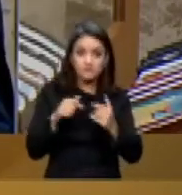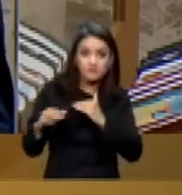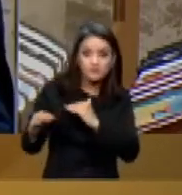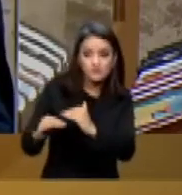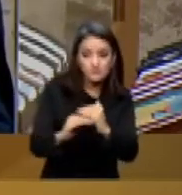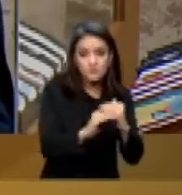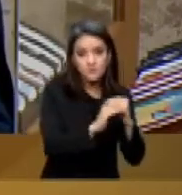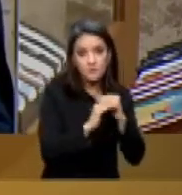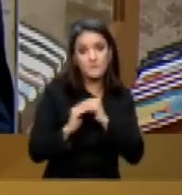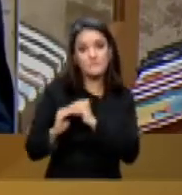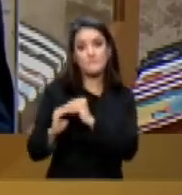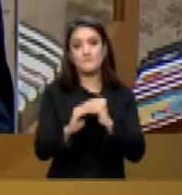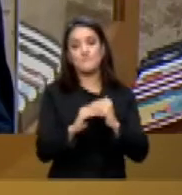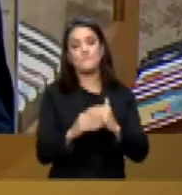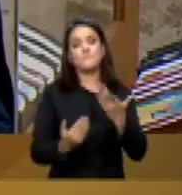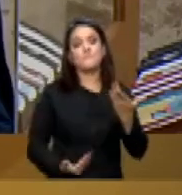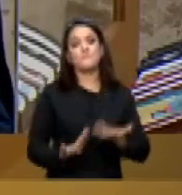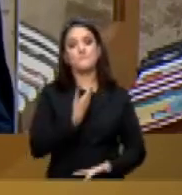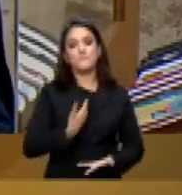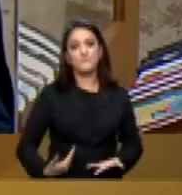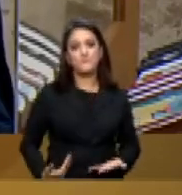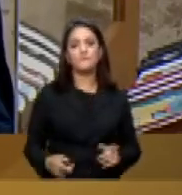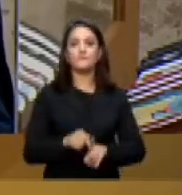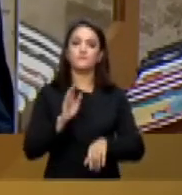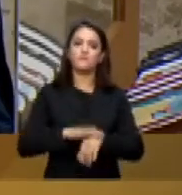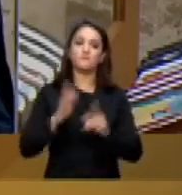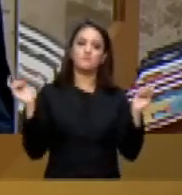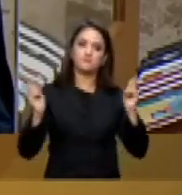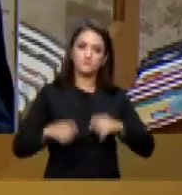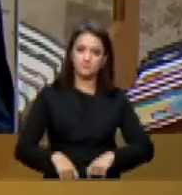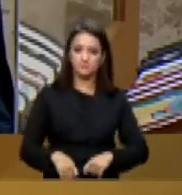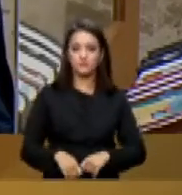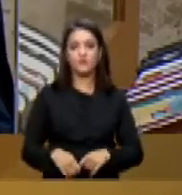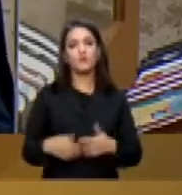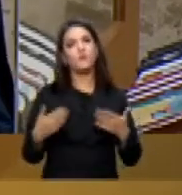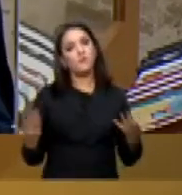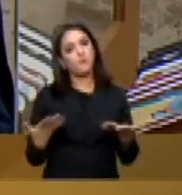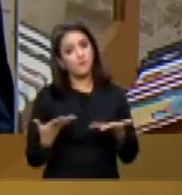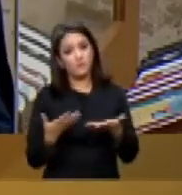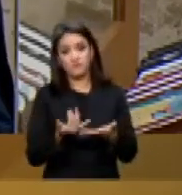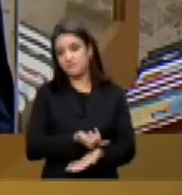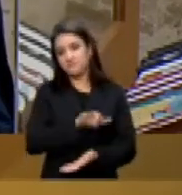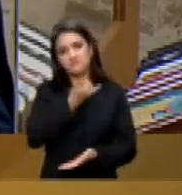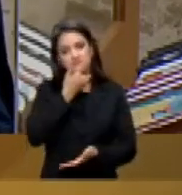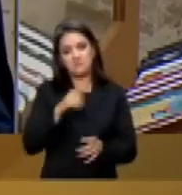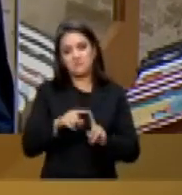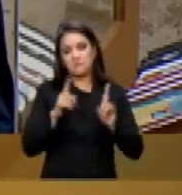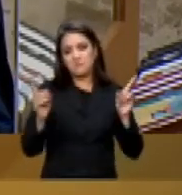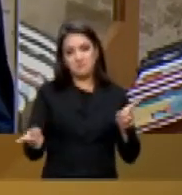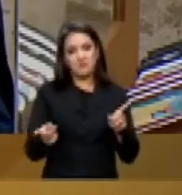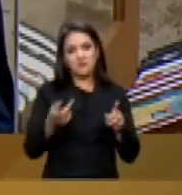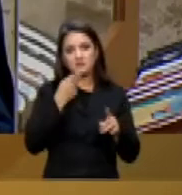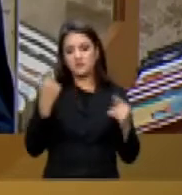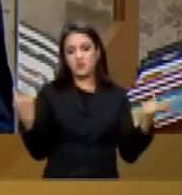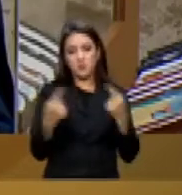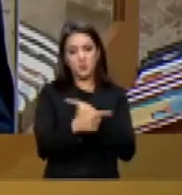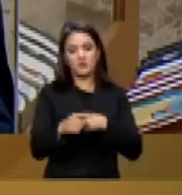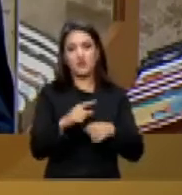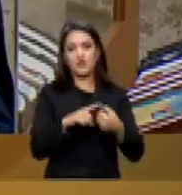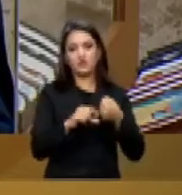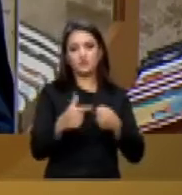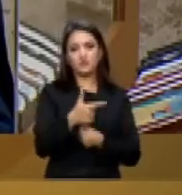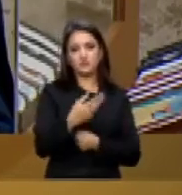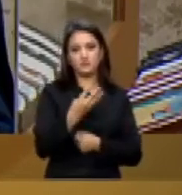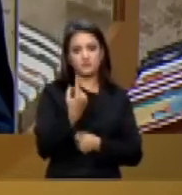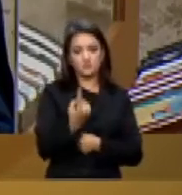de saneamento e tornar a prestação do serviço mais eficiente. Data vênia, não procede a alegação de violação ao artigo 241